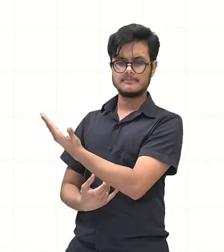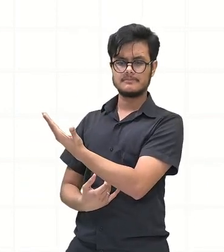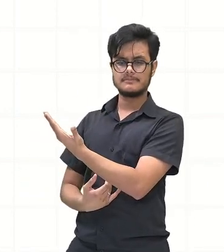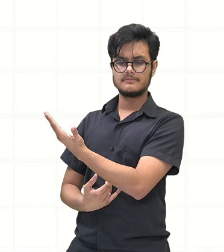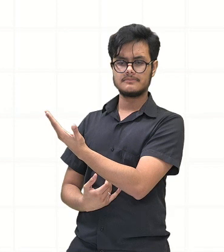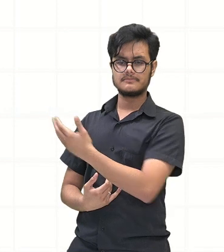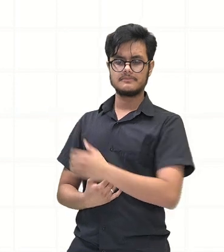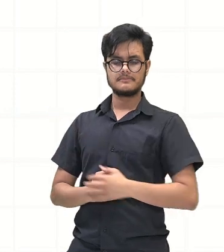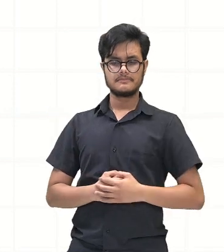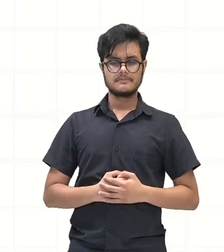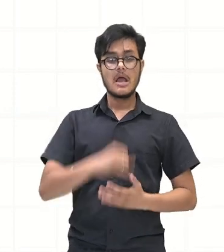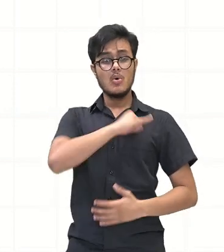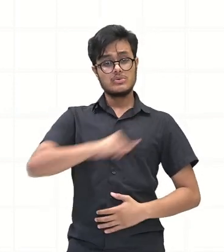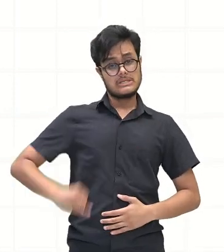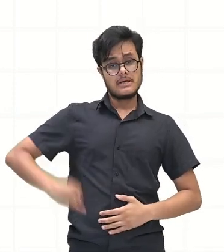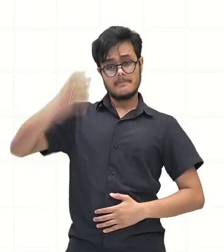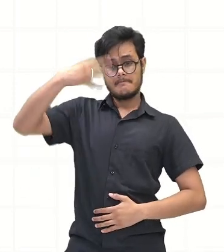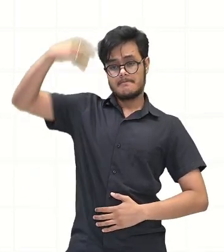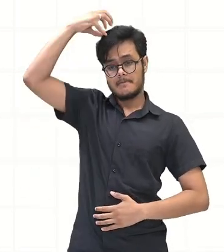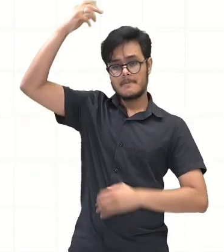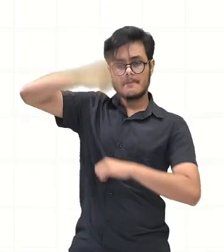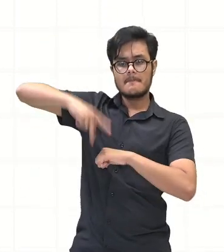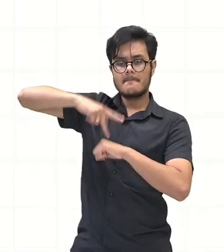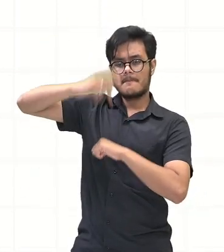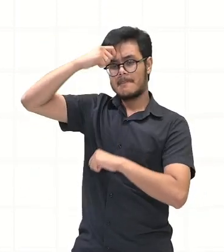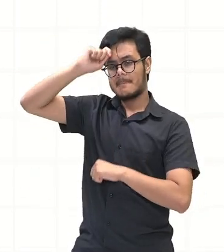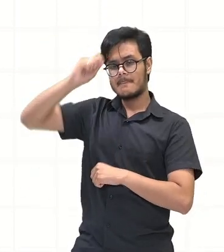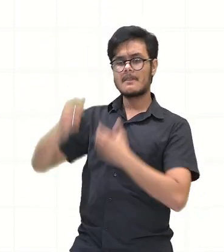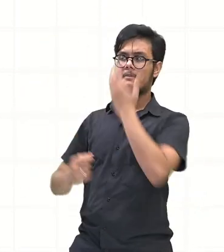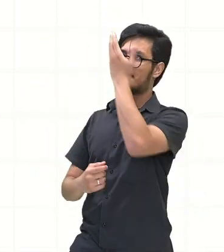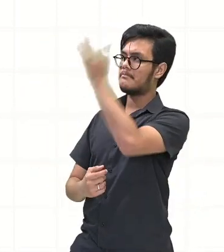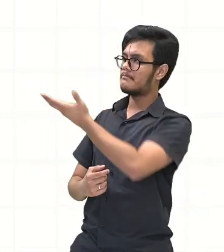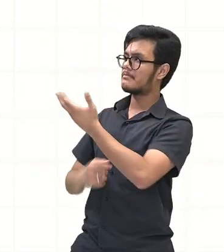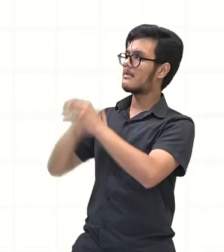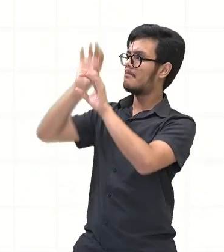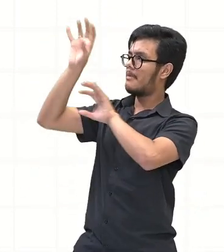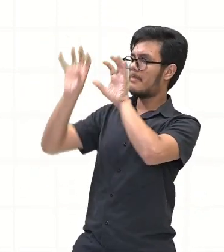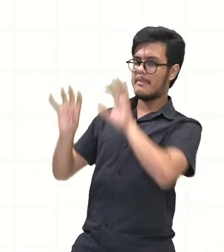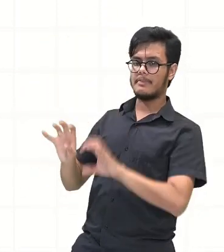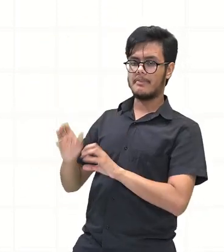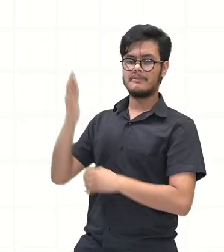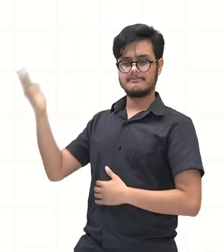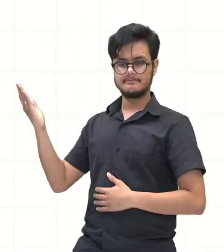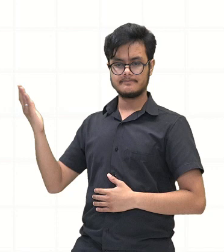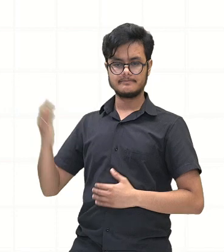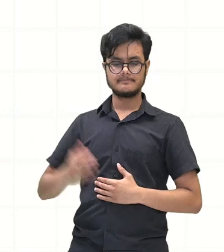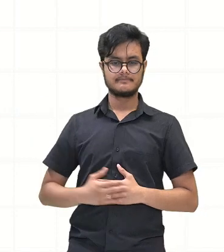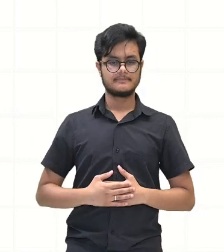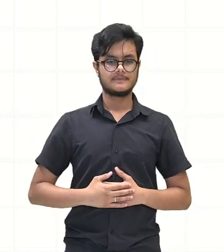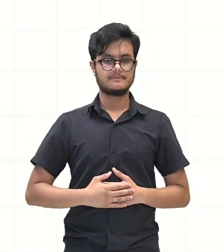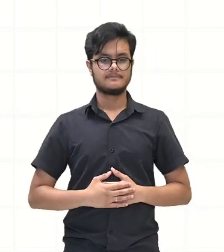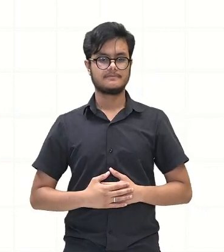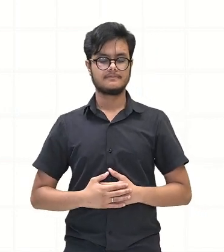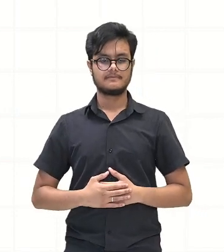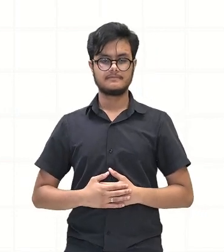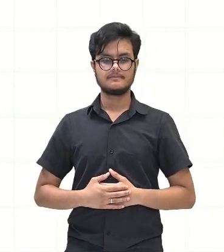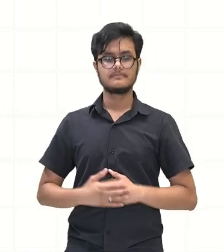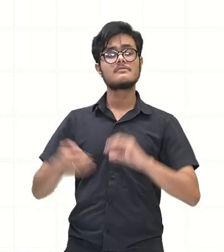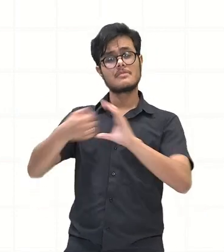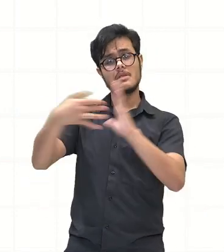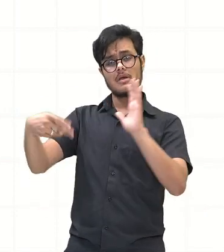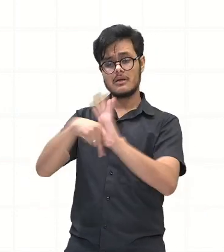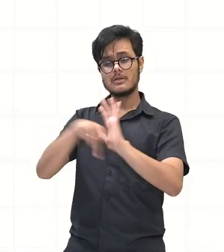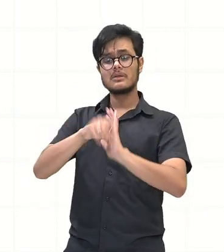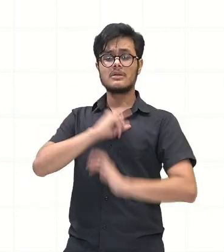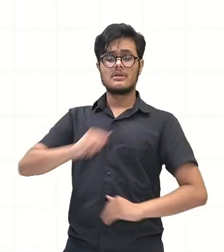que vocês já ouviram falar do Egito, né? Que o Egito foi um grande reino, né? E também ele possui ali muitas